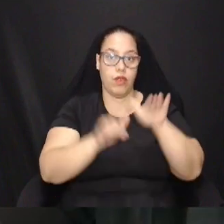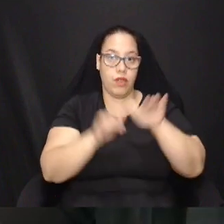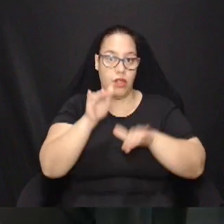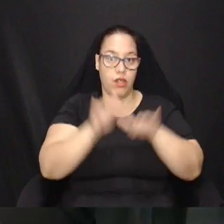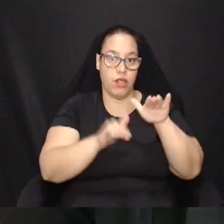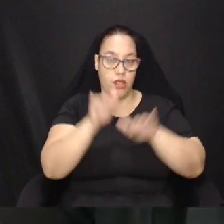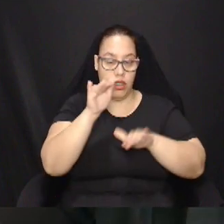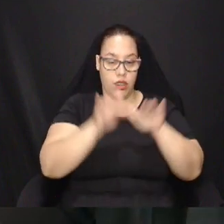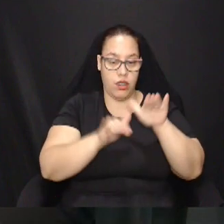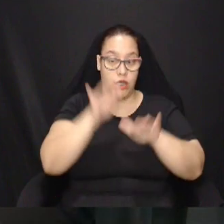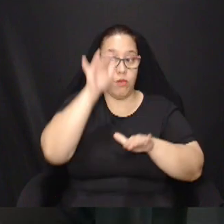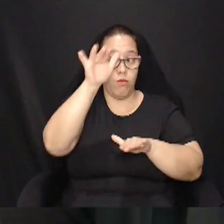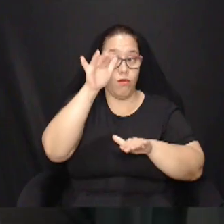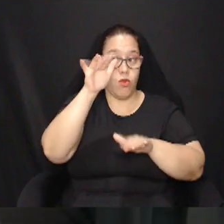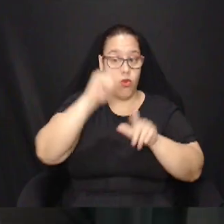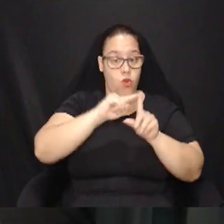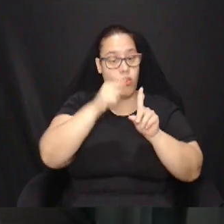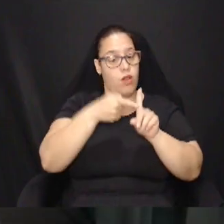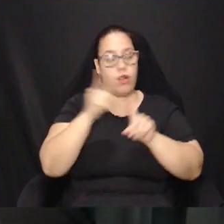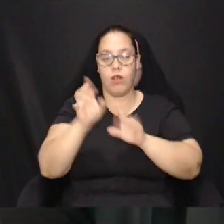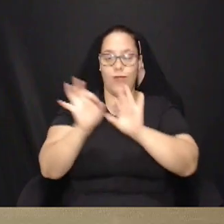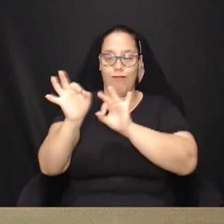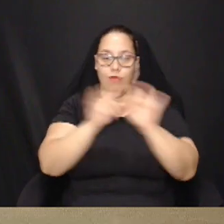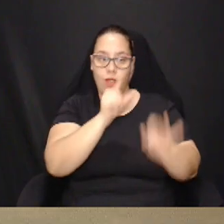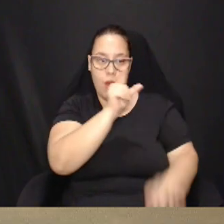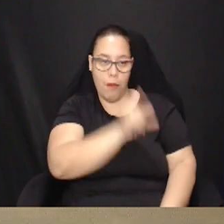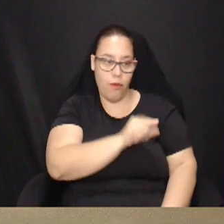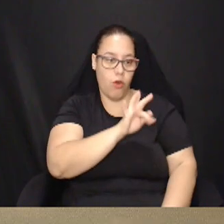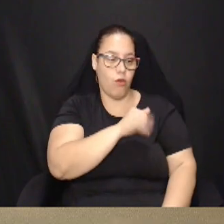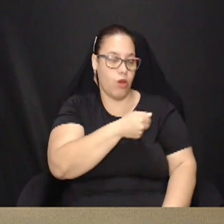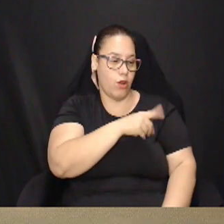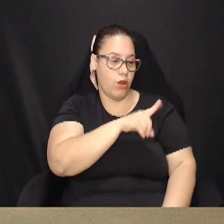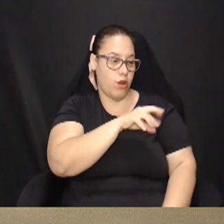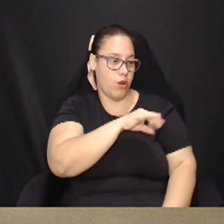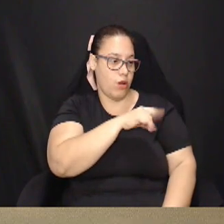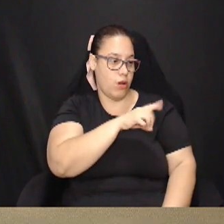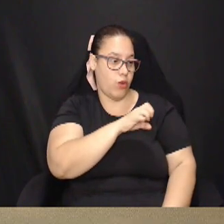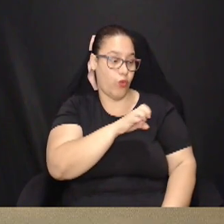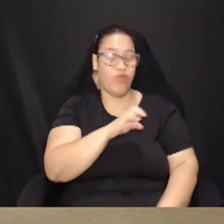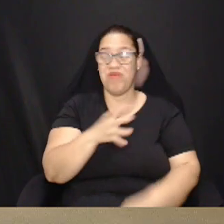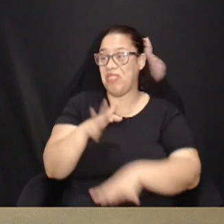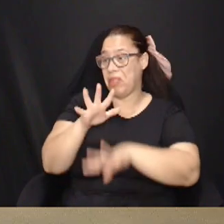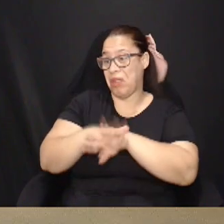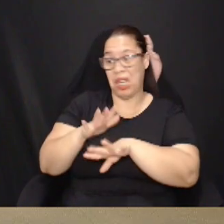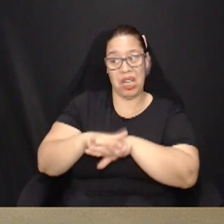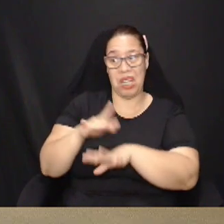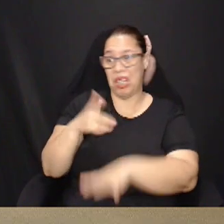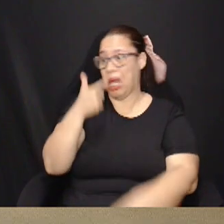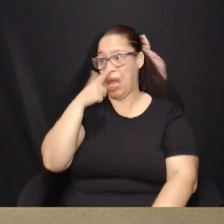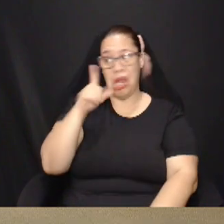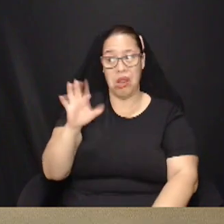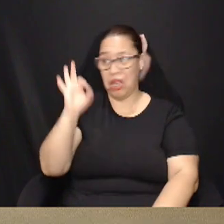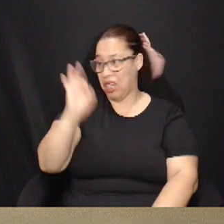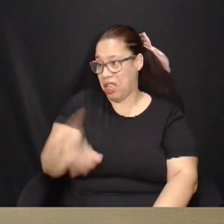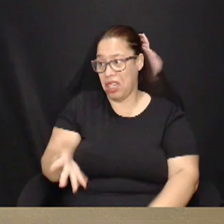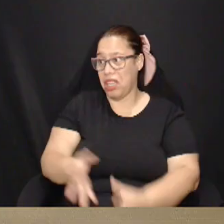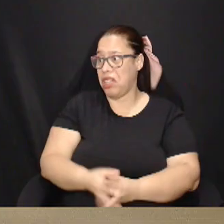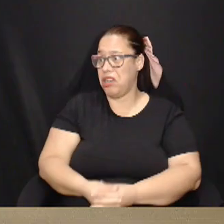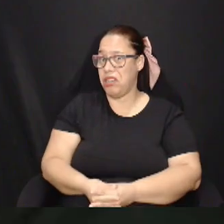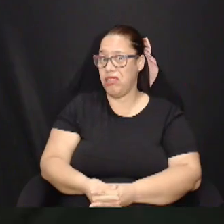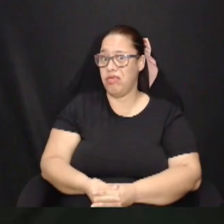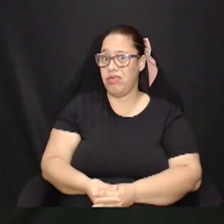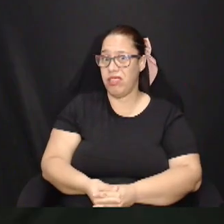muita gravidez não planejada e pouca fertilidade. É uma conta que acaba não fechando, né? E